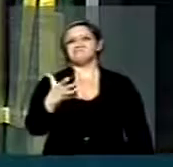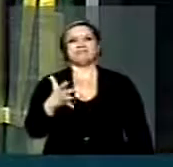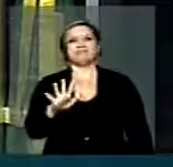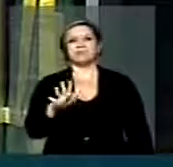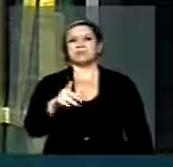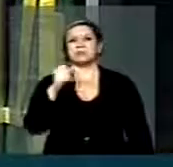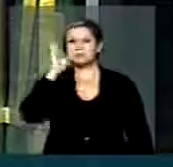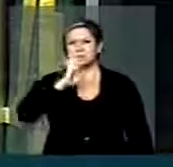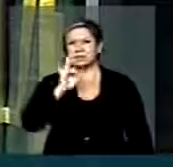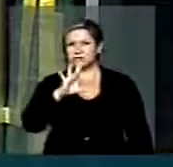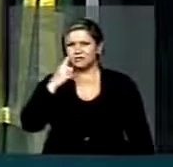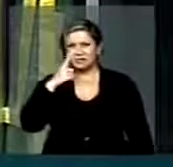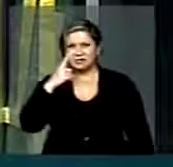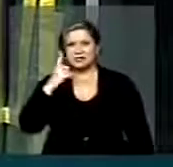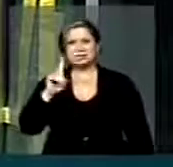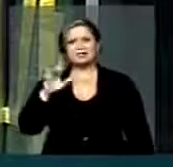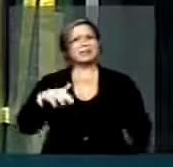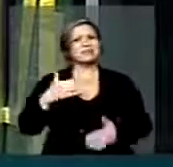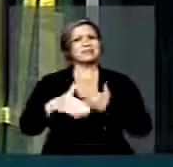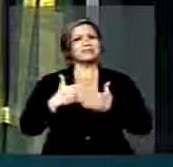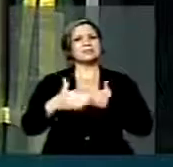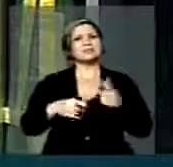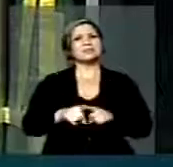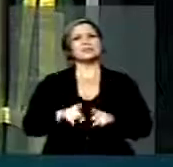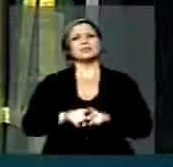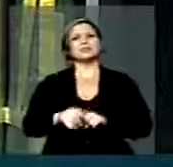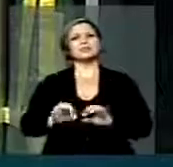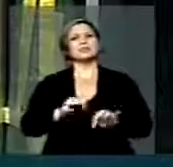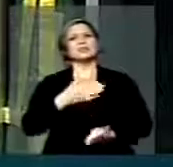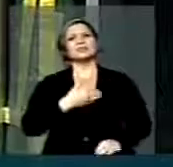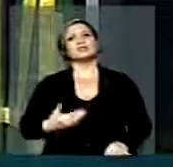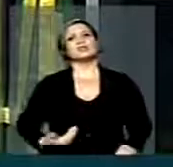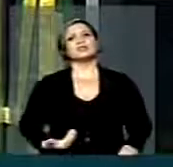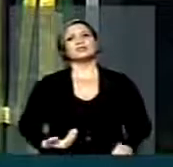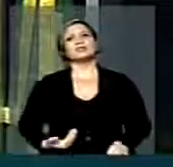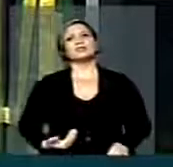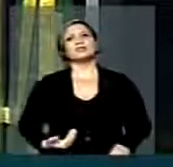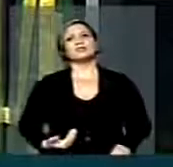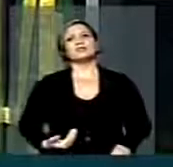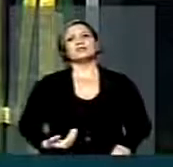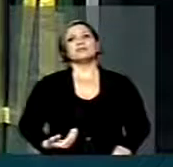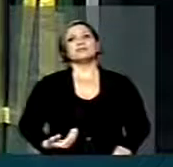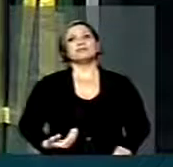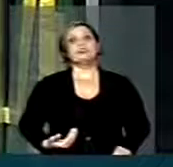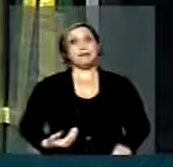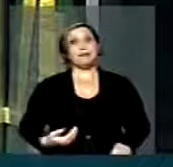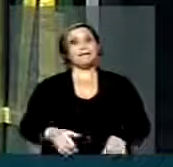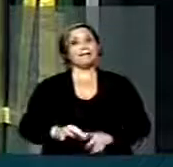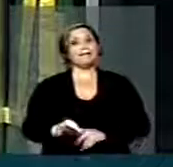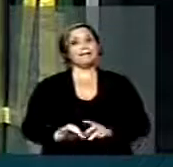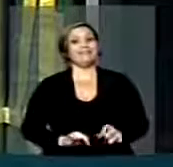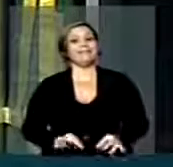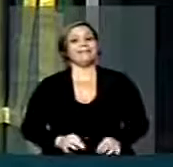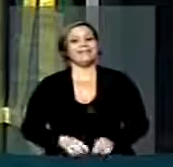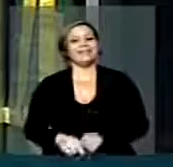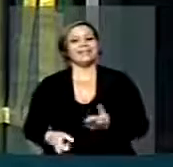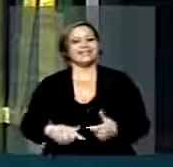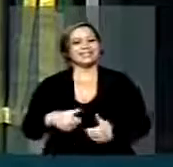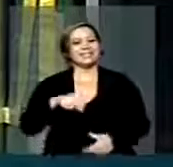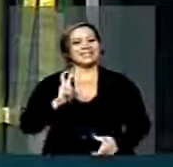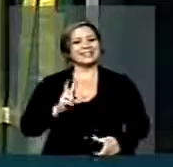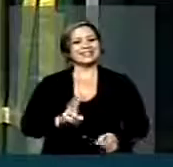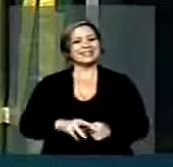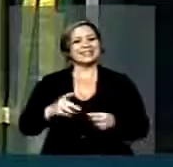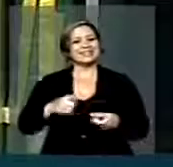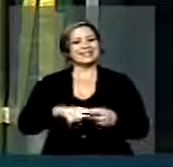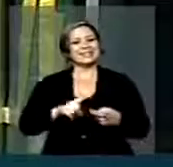não. Eu não atribuo isso somente ao governo do PT, não. Eu acho que é uma geração que nós estamos passando. Nós temos 2 tipos de